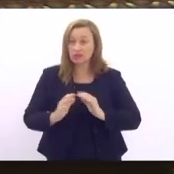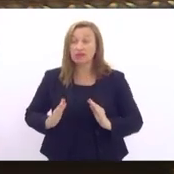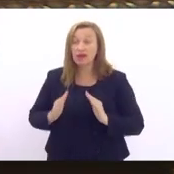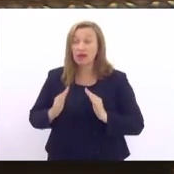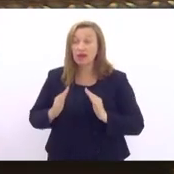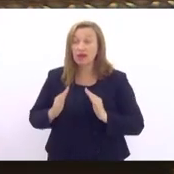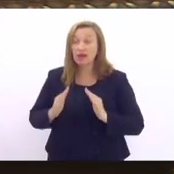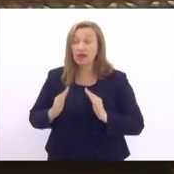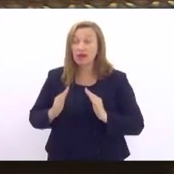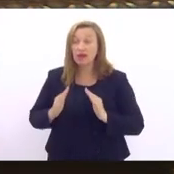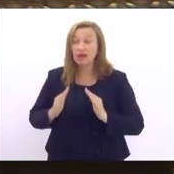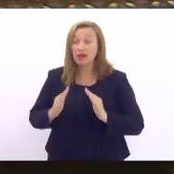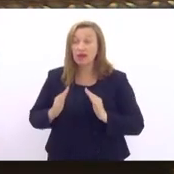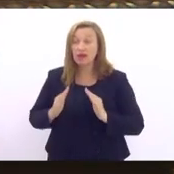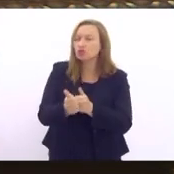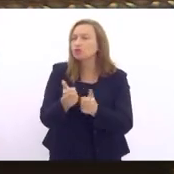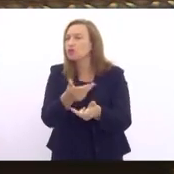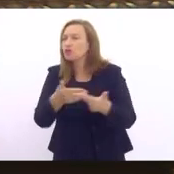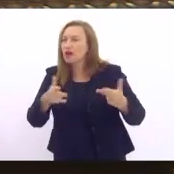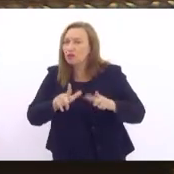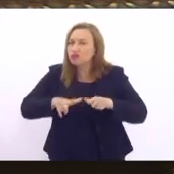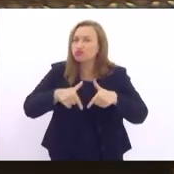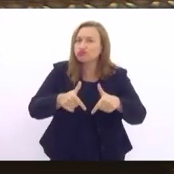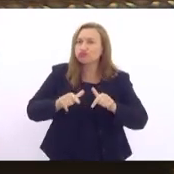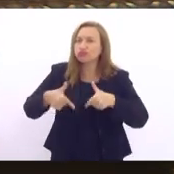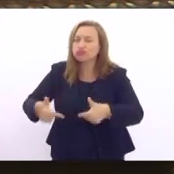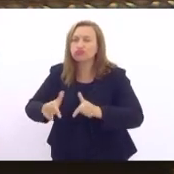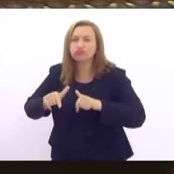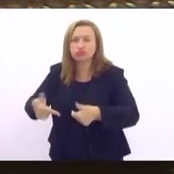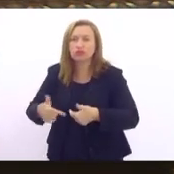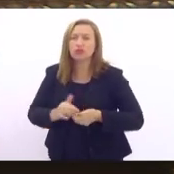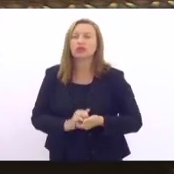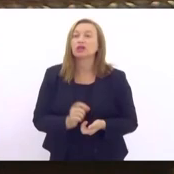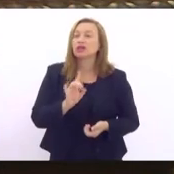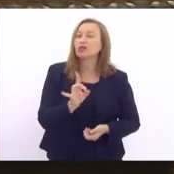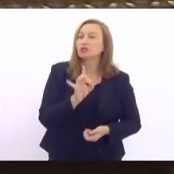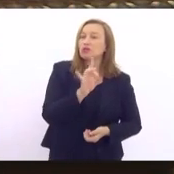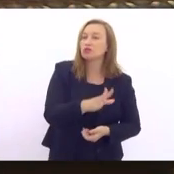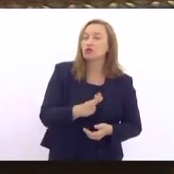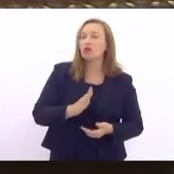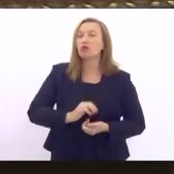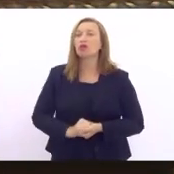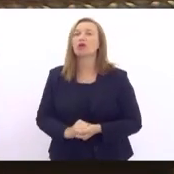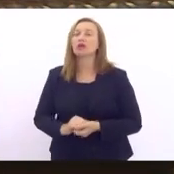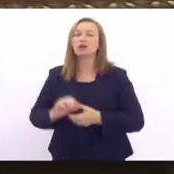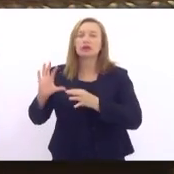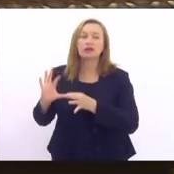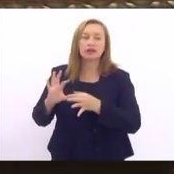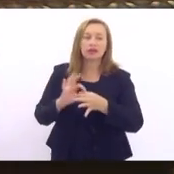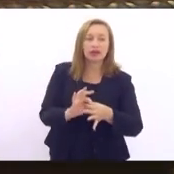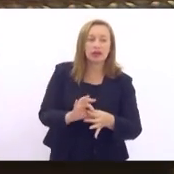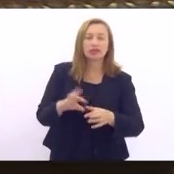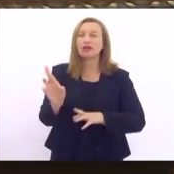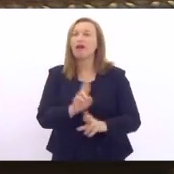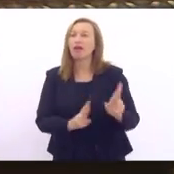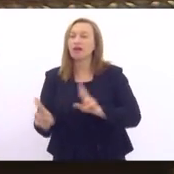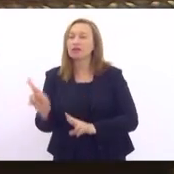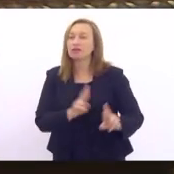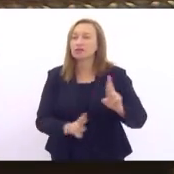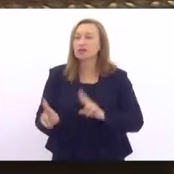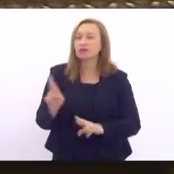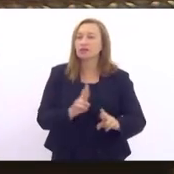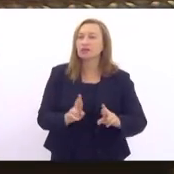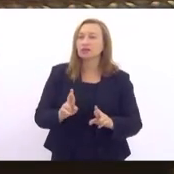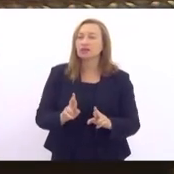de ações que tratam não apenas diretamente do mérito em relação às demandas trabalhistas,